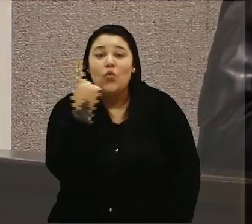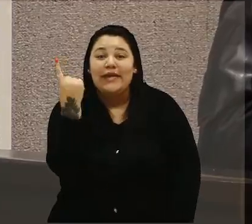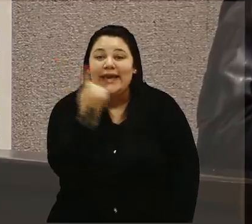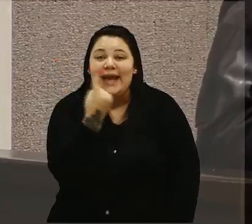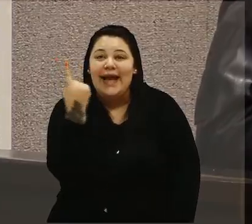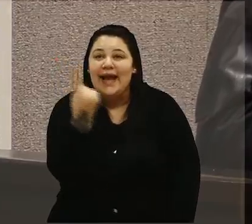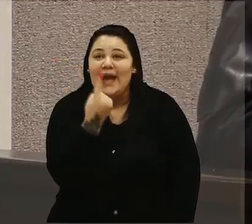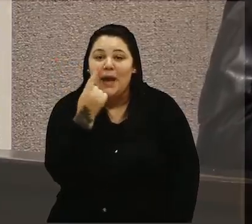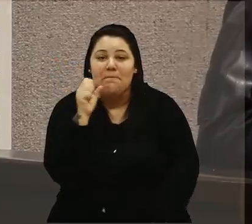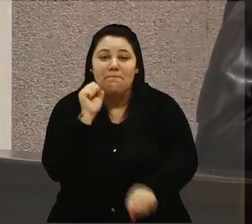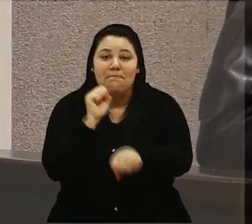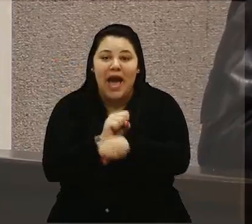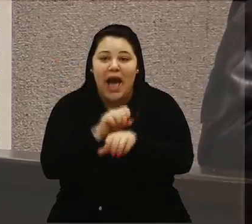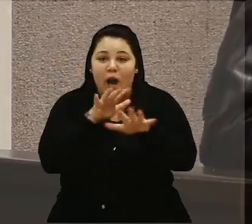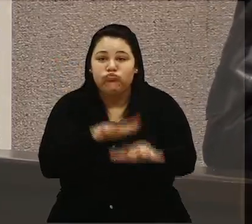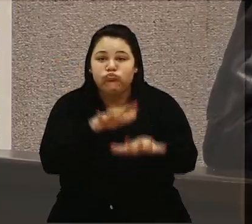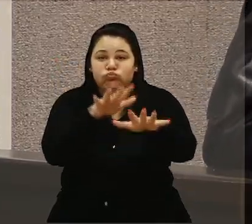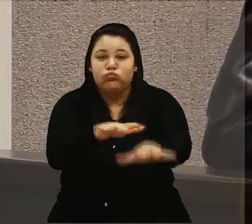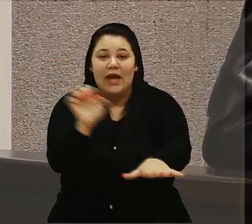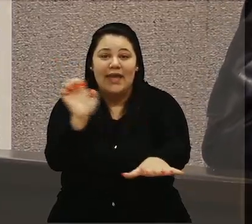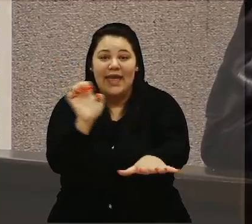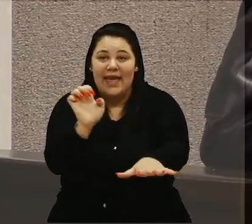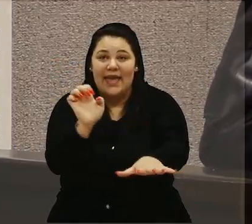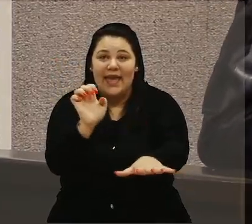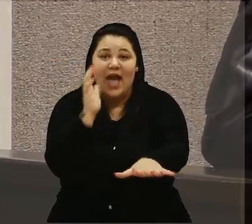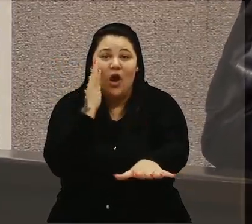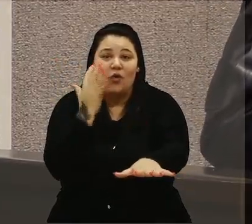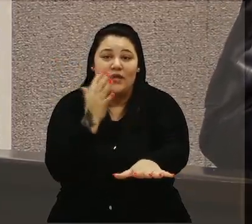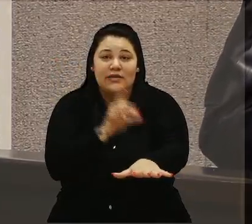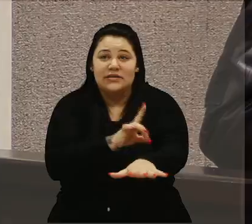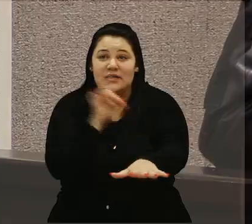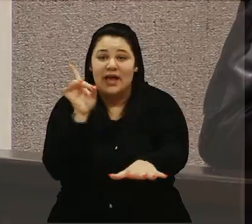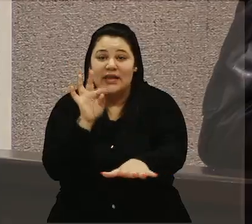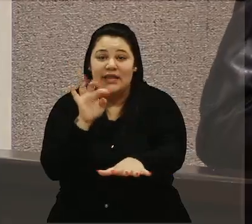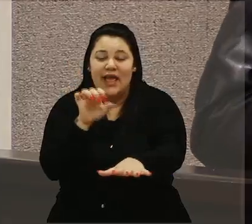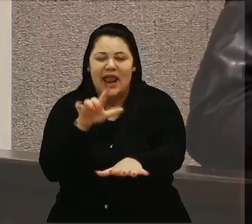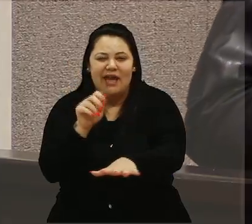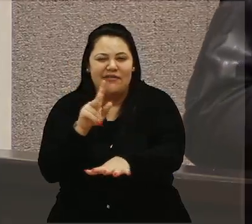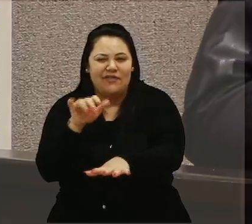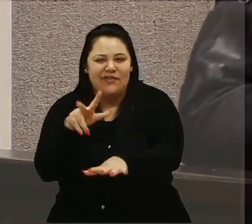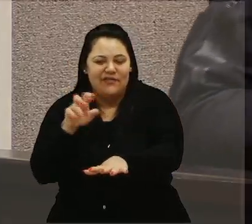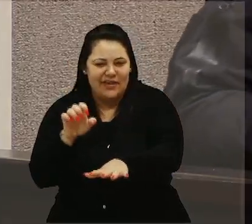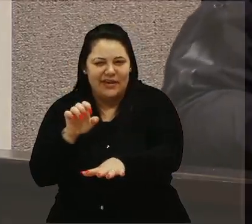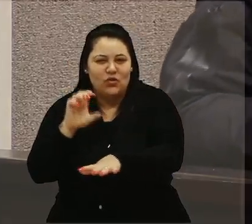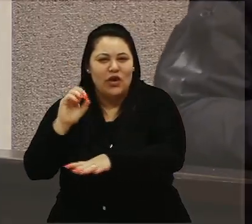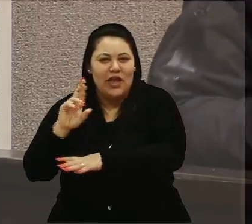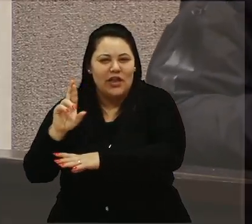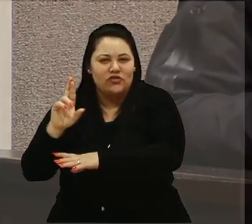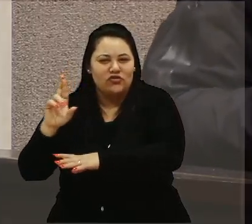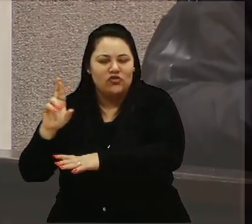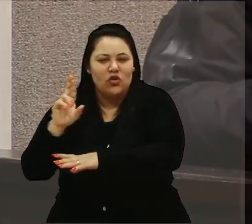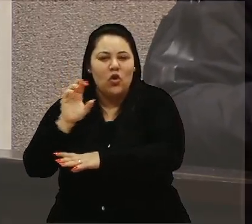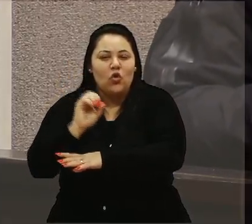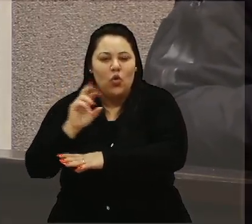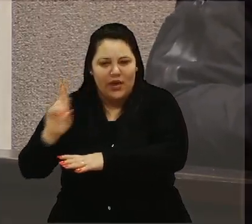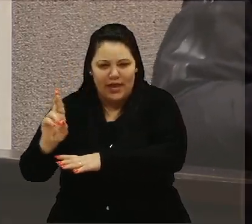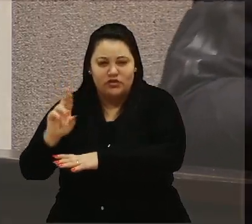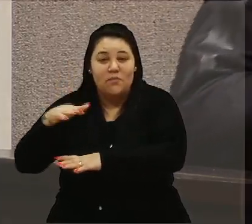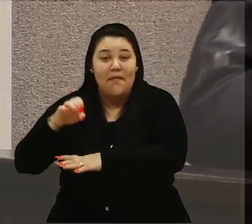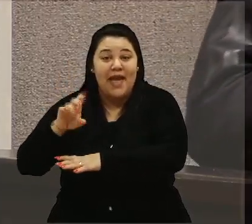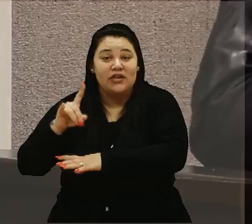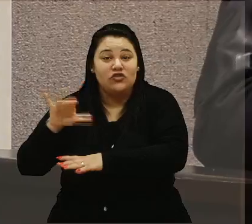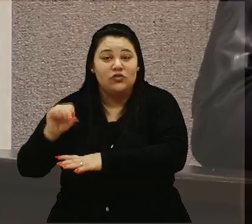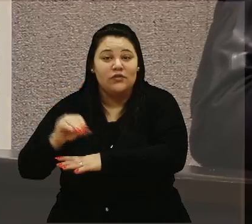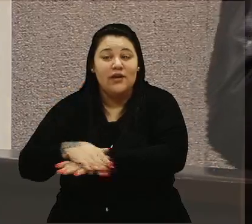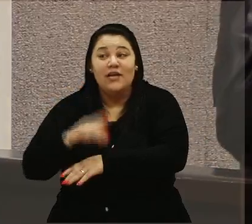única parada gay do Oriente Médio acontece em Tel Aviv. A única do Oriente Médio. Experimente-se dizer que é homossexual lá